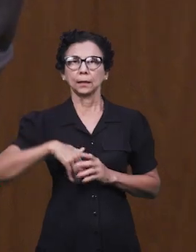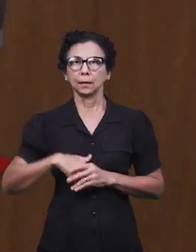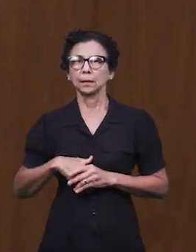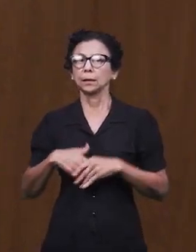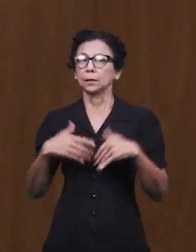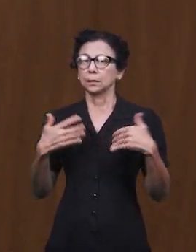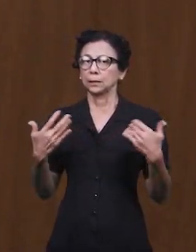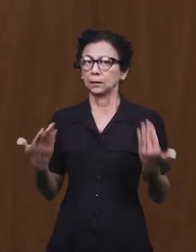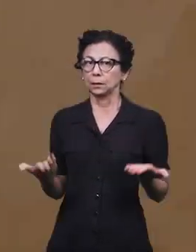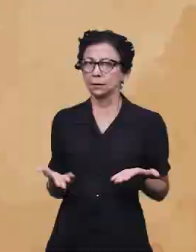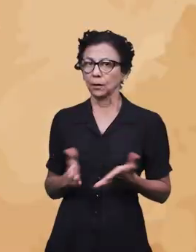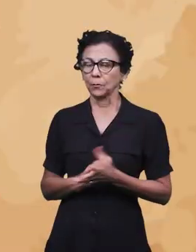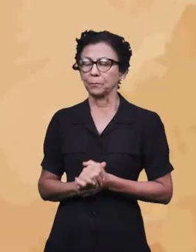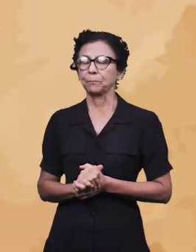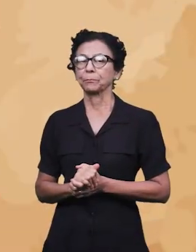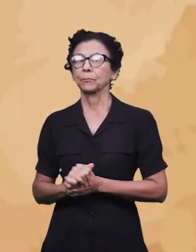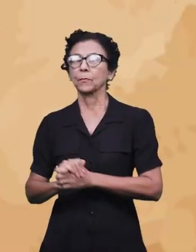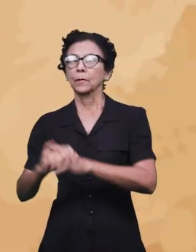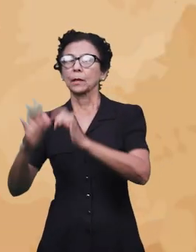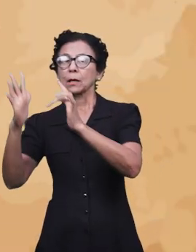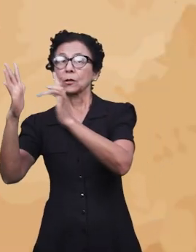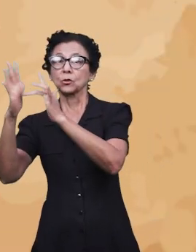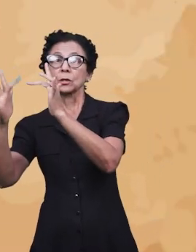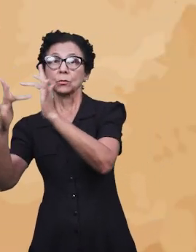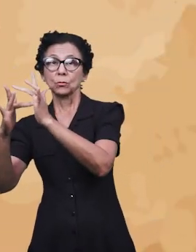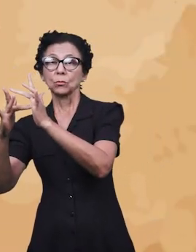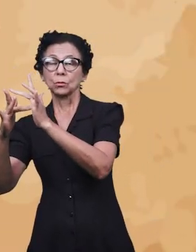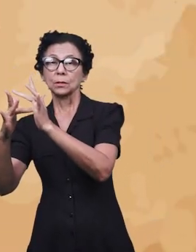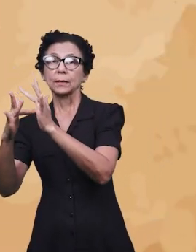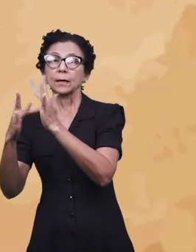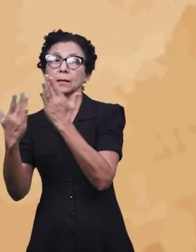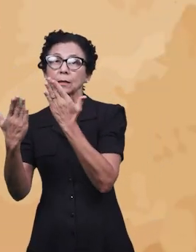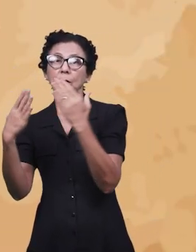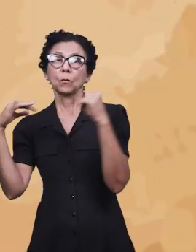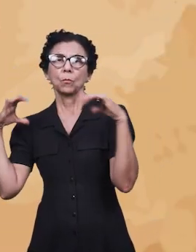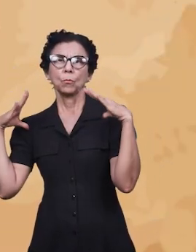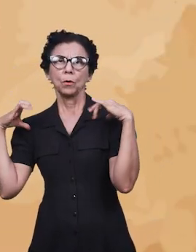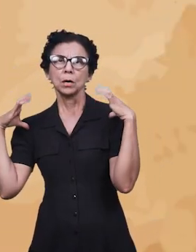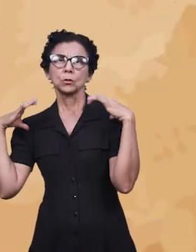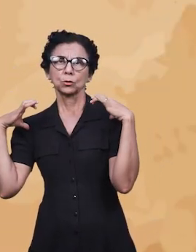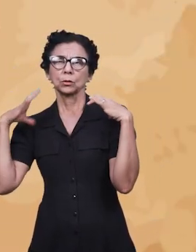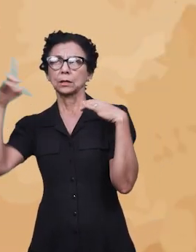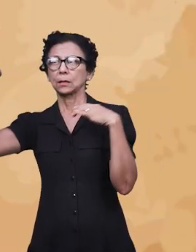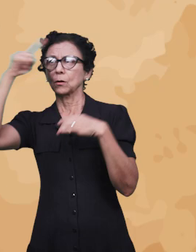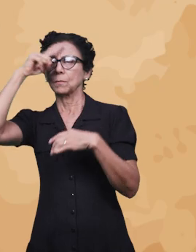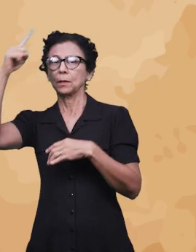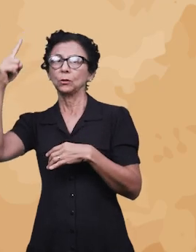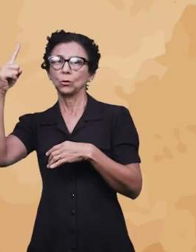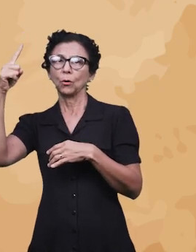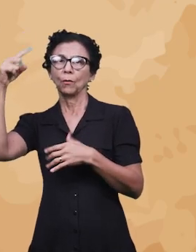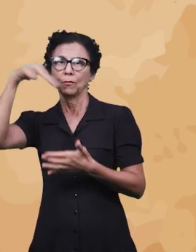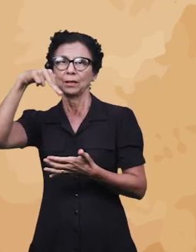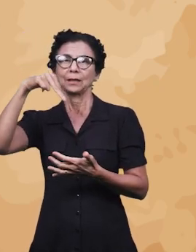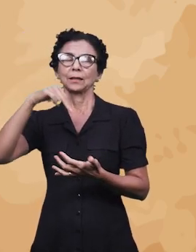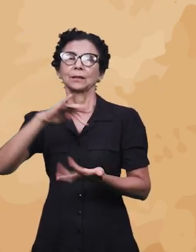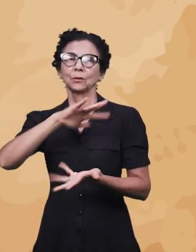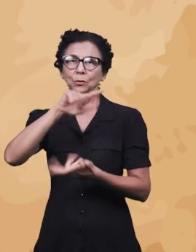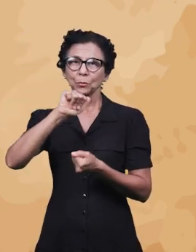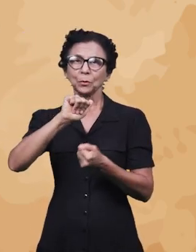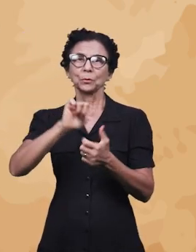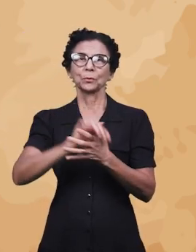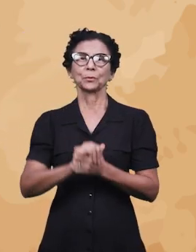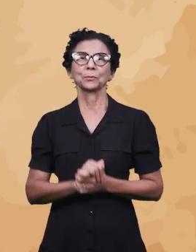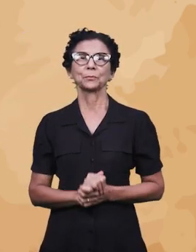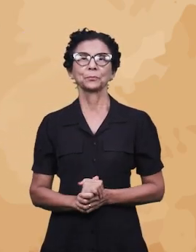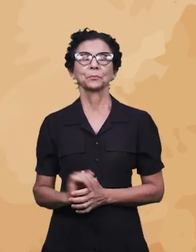Entendeu? O enviado, não é? O enviado. Inclusive, essa expressão do texto, que pelo seu anjo as enviou, que